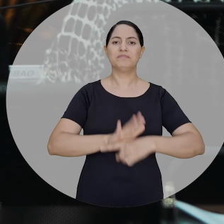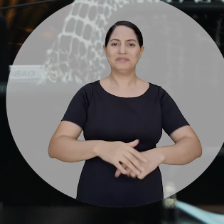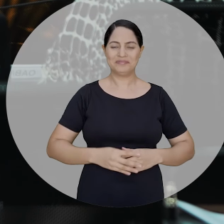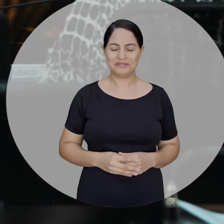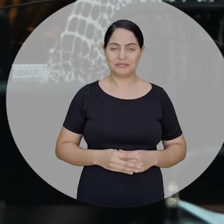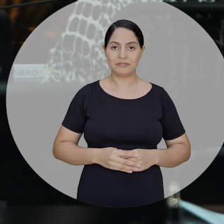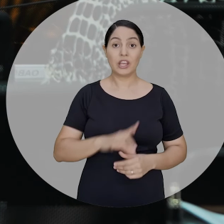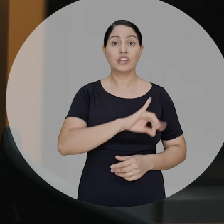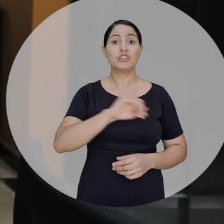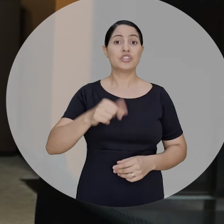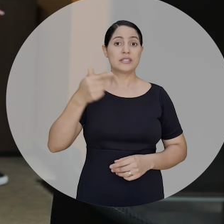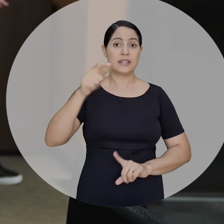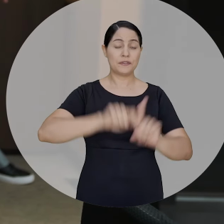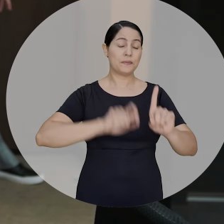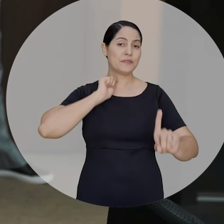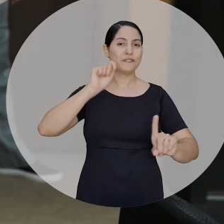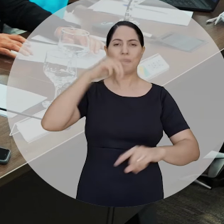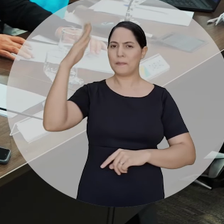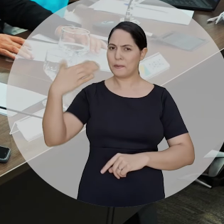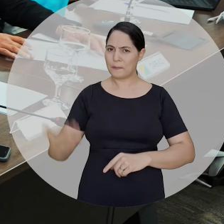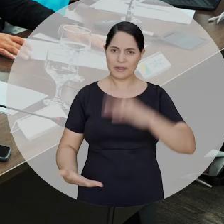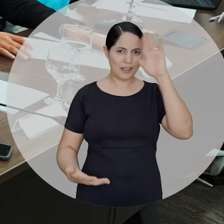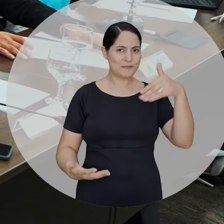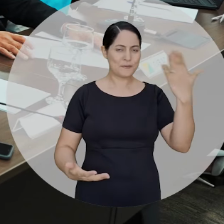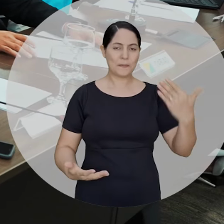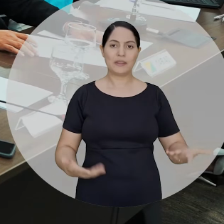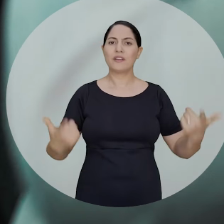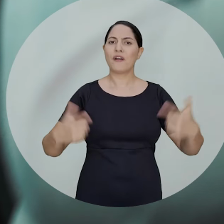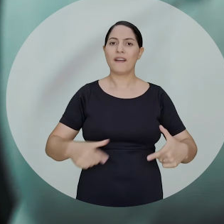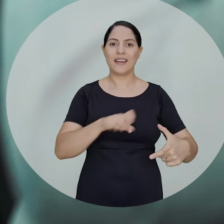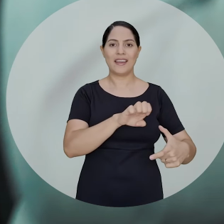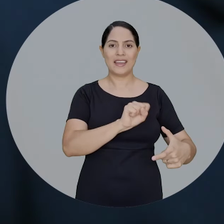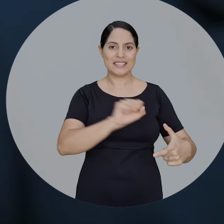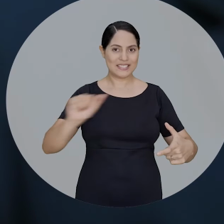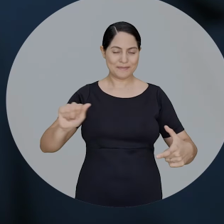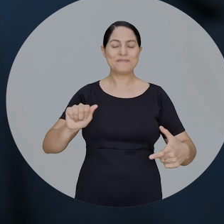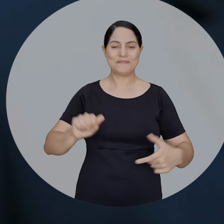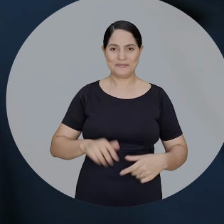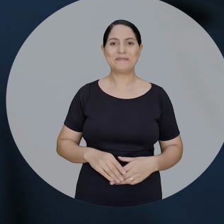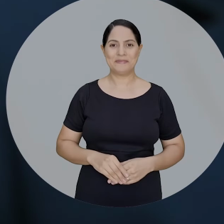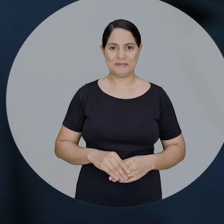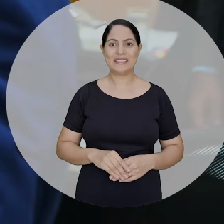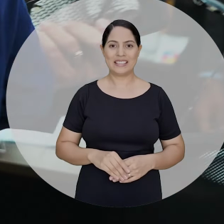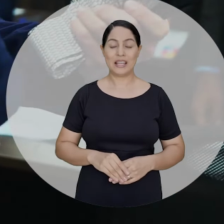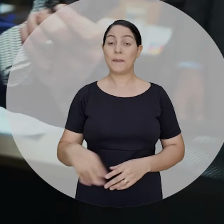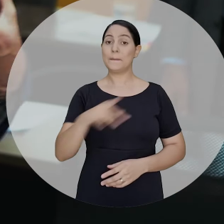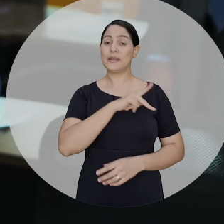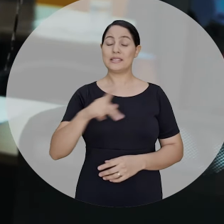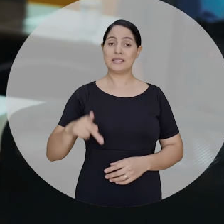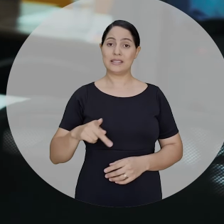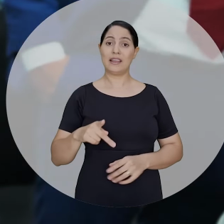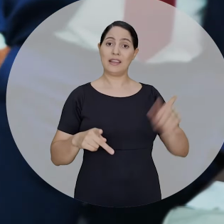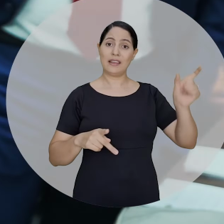dia 7 de abril foi marcado por uma bela homenagem na Escola Superior de Advocacia, ESA Nacional. O presidente da